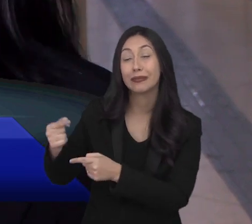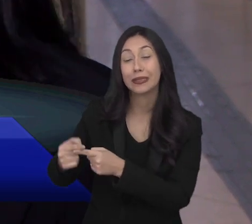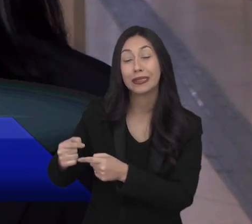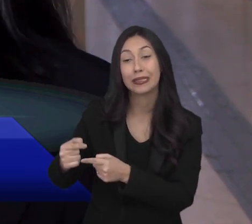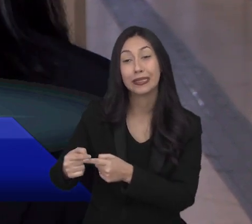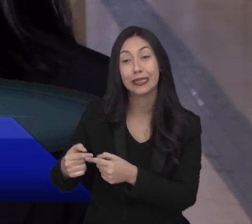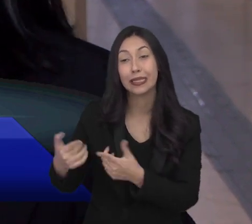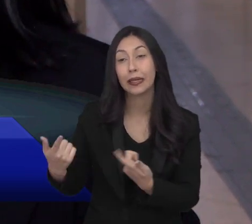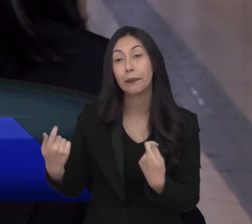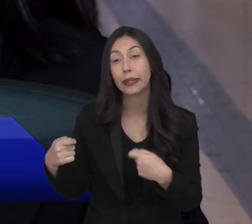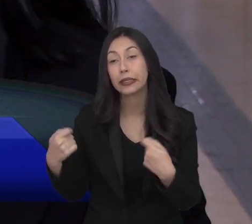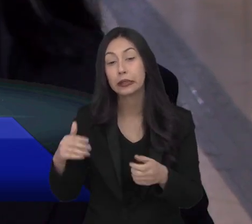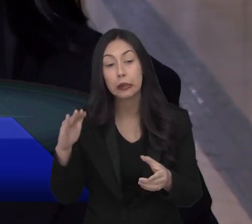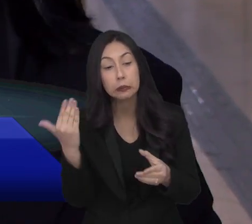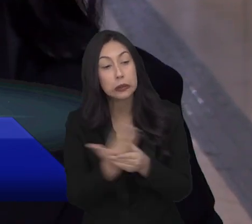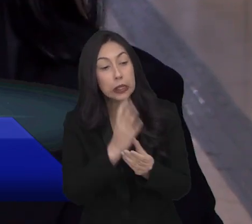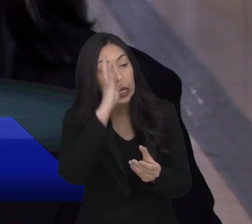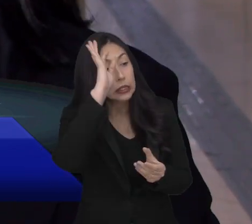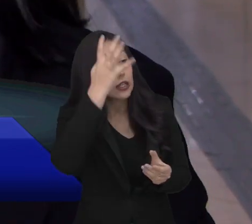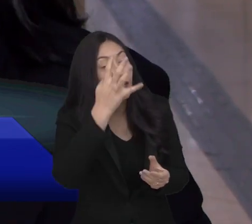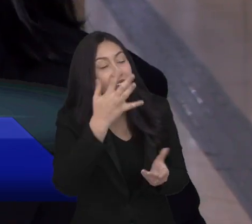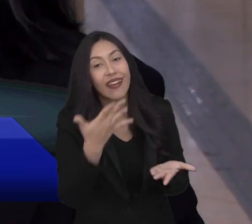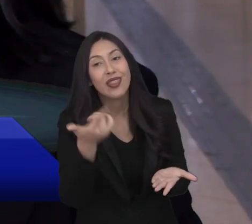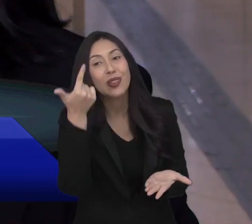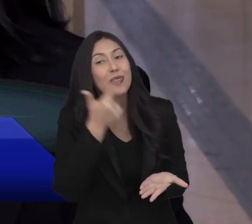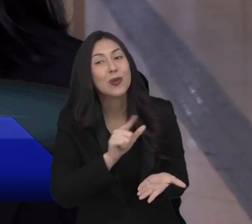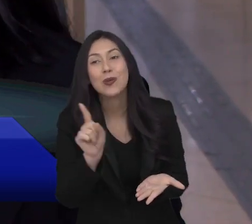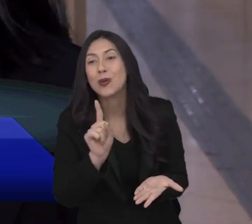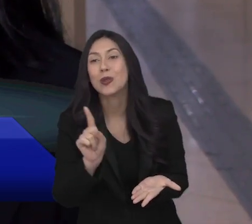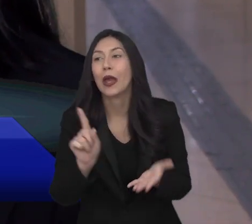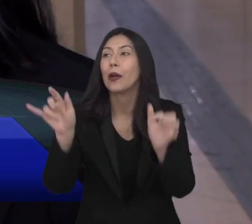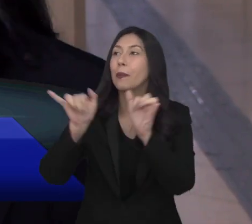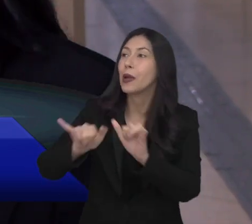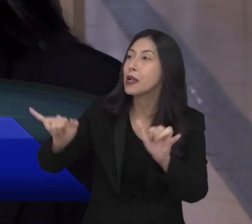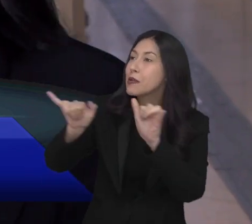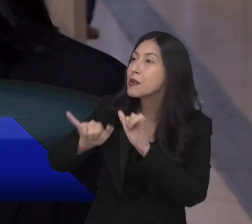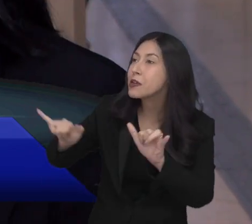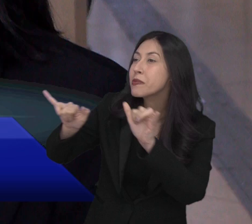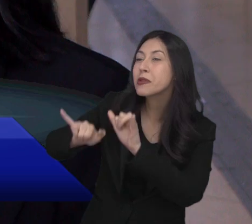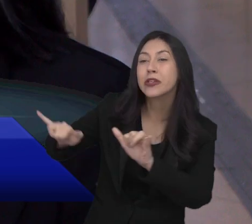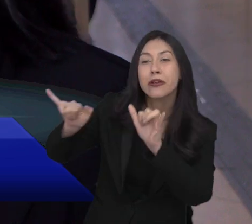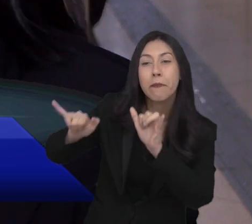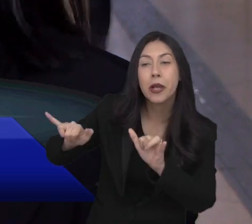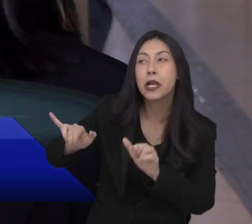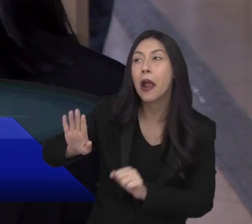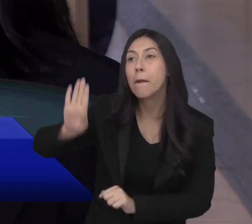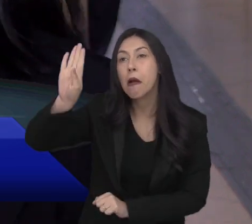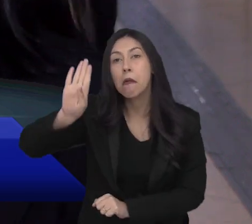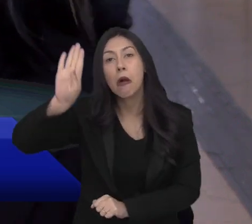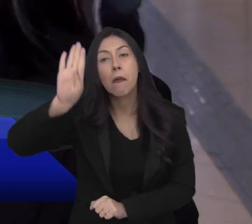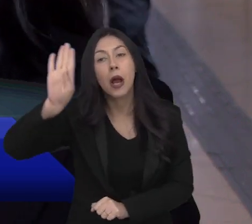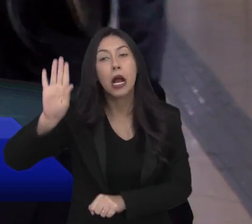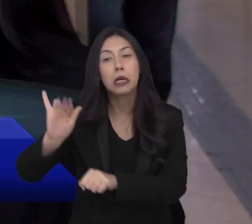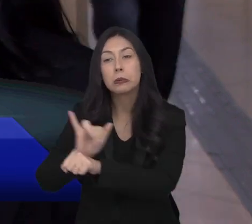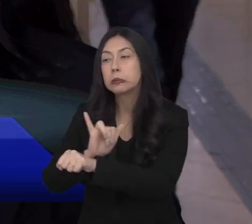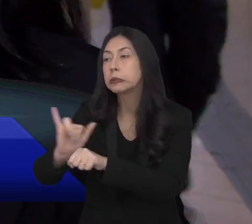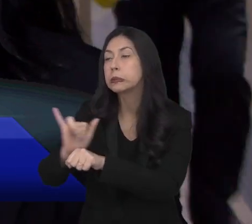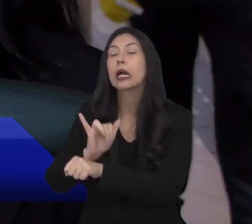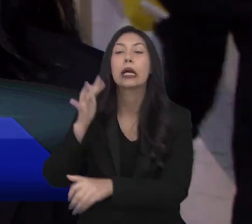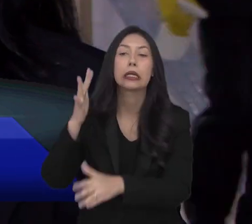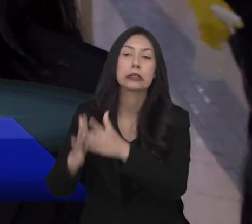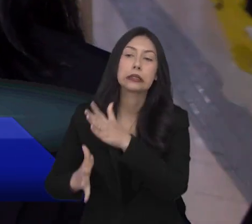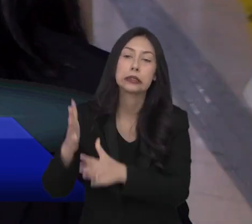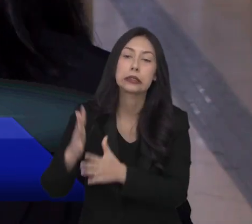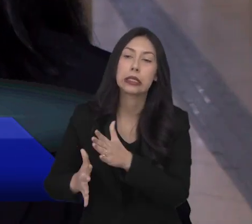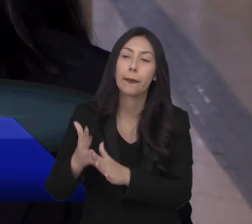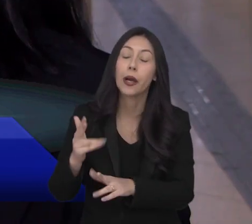tem um desgaste de estar ali respondendo o processo e não estar se dedicando à campanha, às